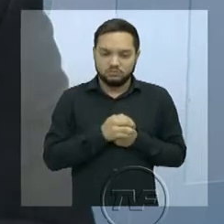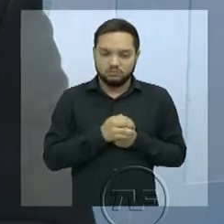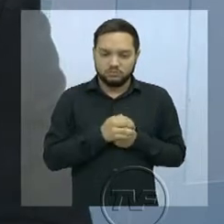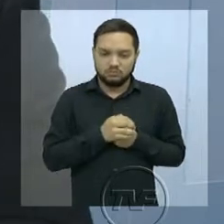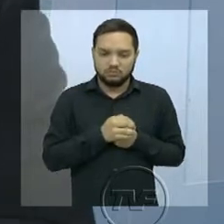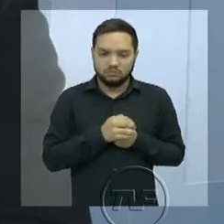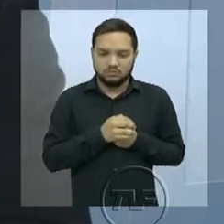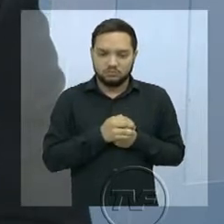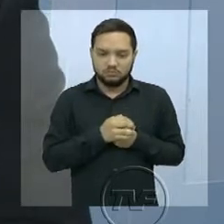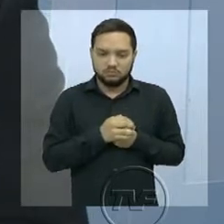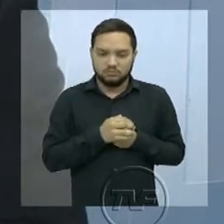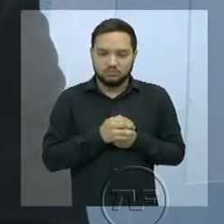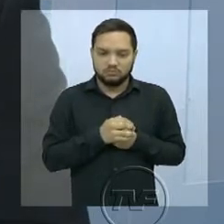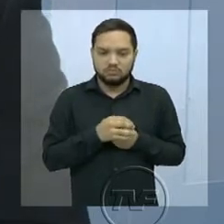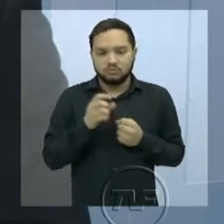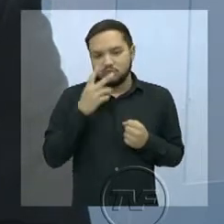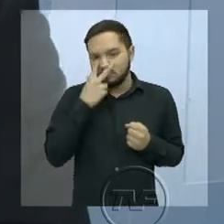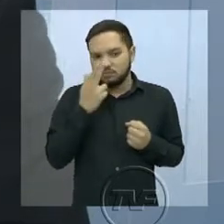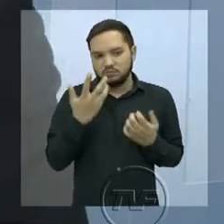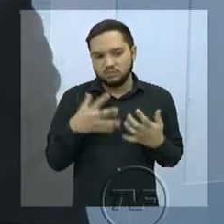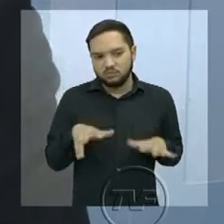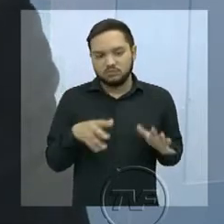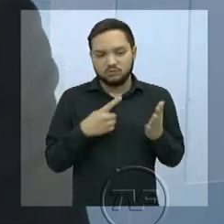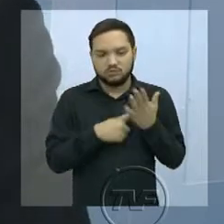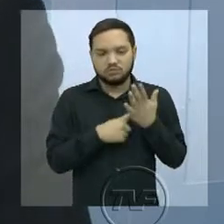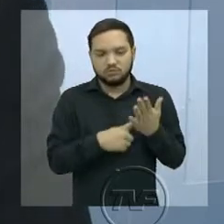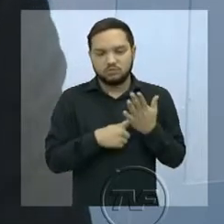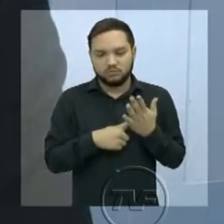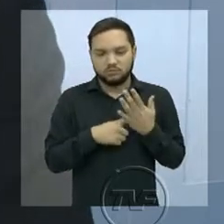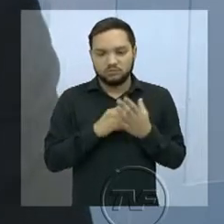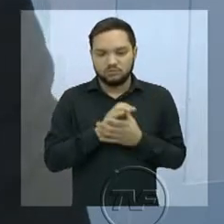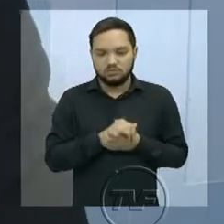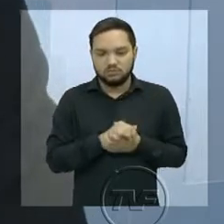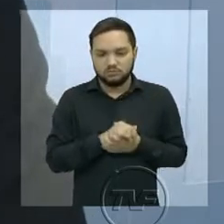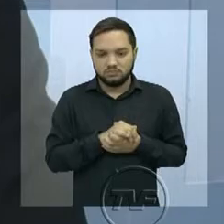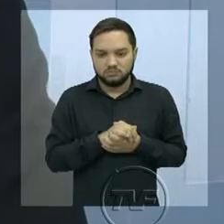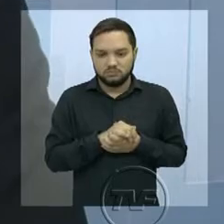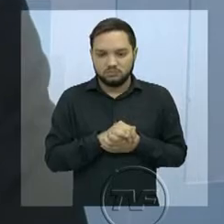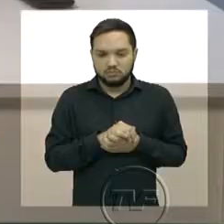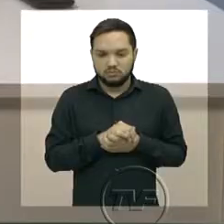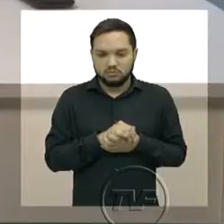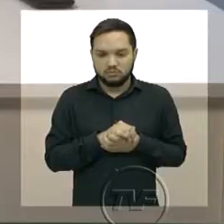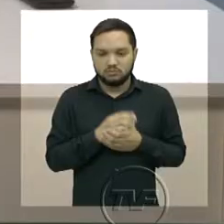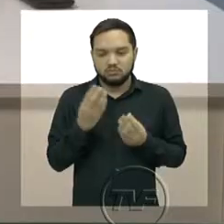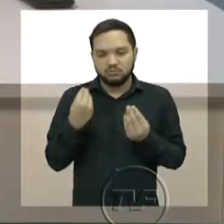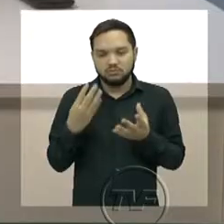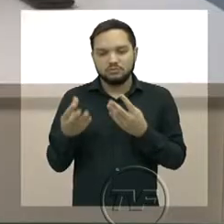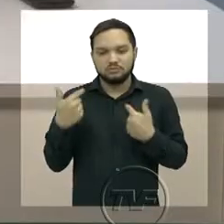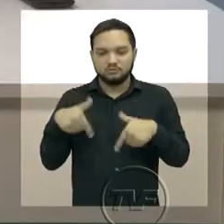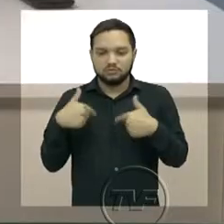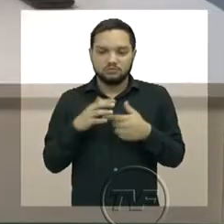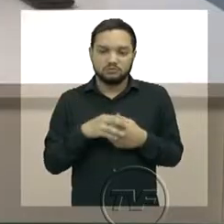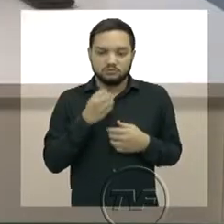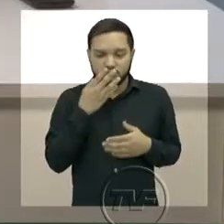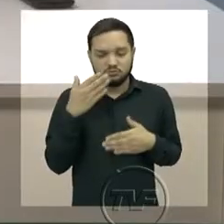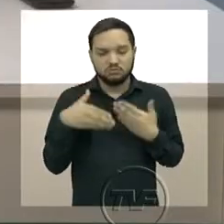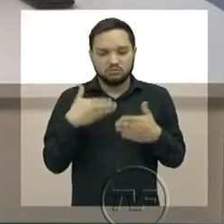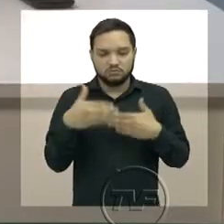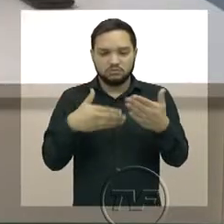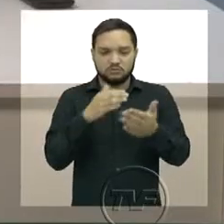tentar barganhar com o governo federal cargos na máquina federativa. Isso é um avanço. Tentando fazer